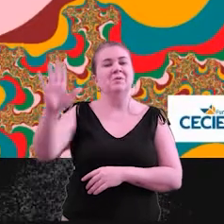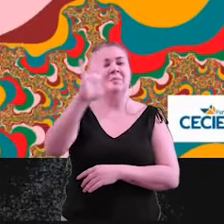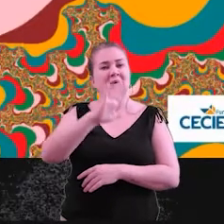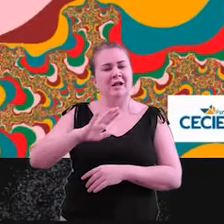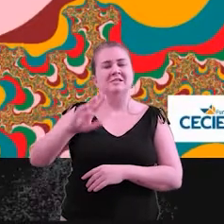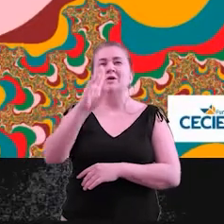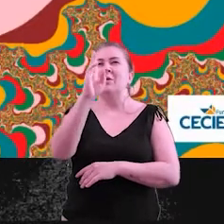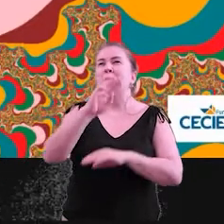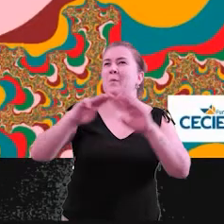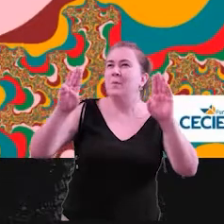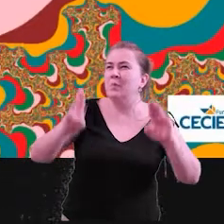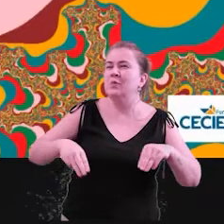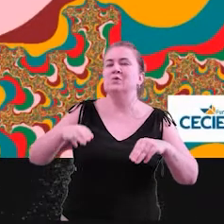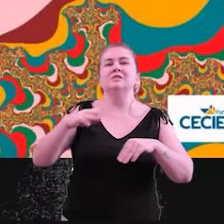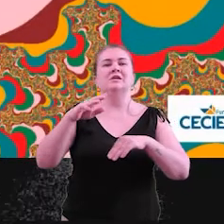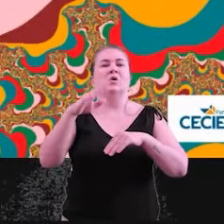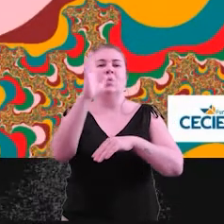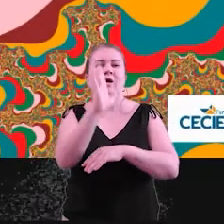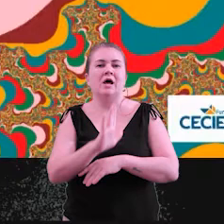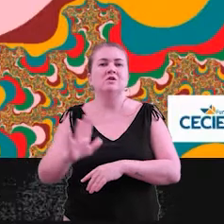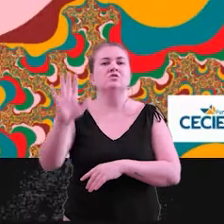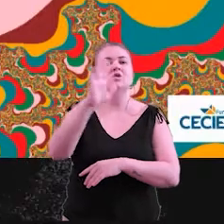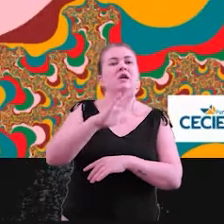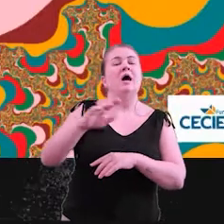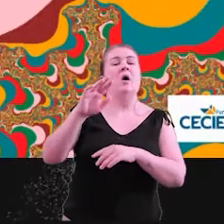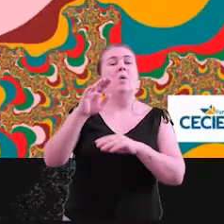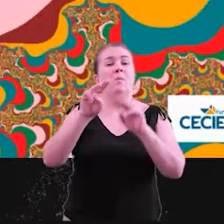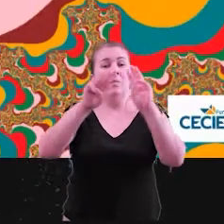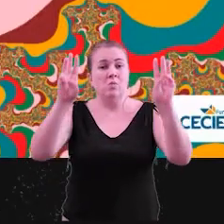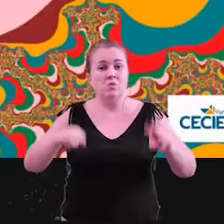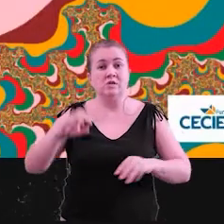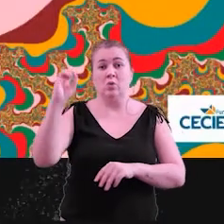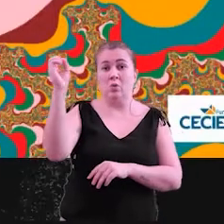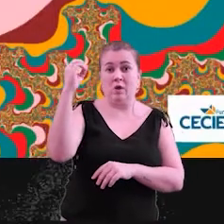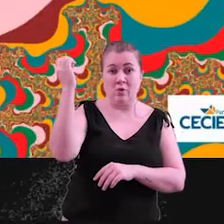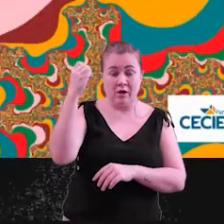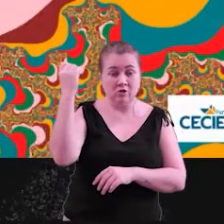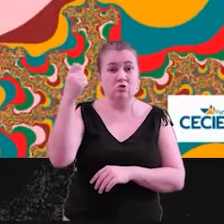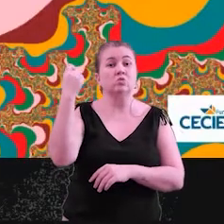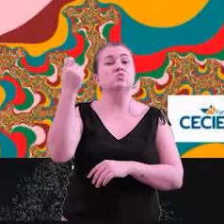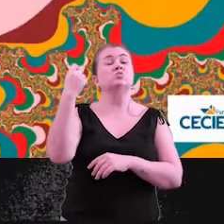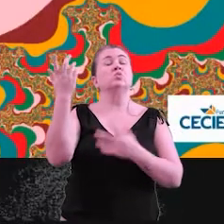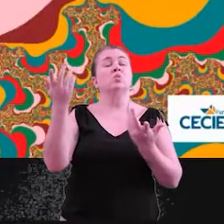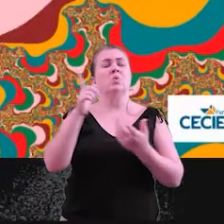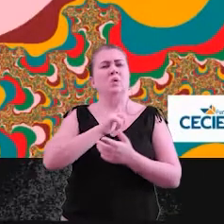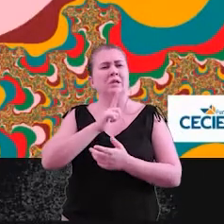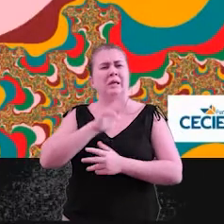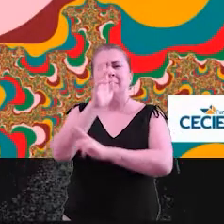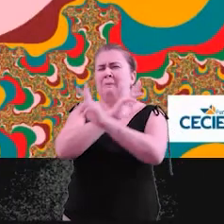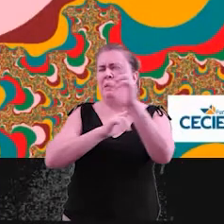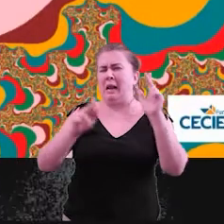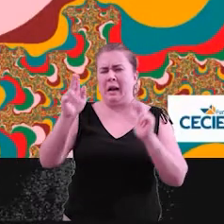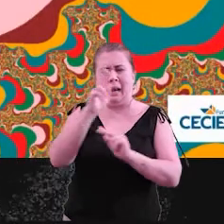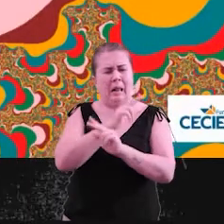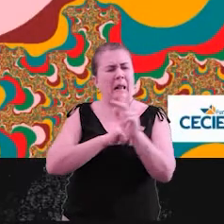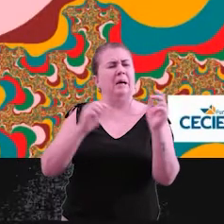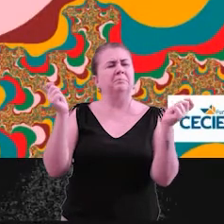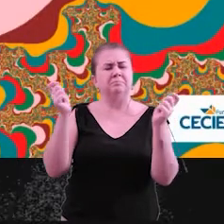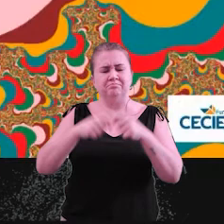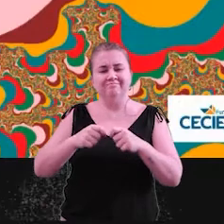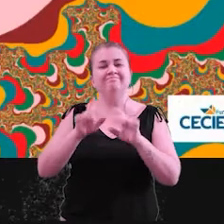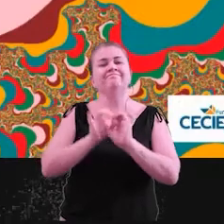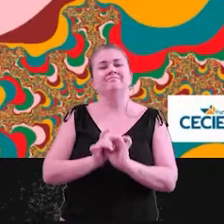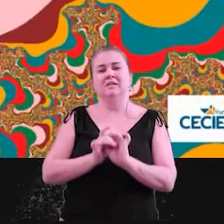Museu Nacional, Museu da PUC do Rio Grande do Sul, parques nacionais, MAST, enfim, planetários. Está